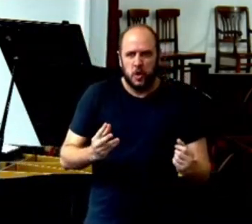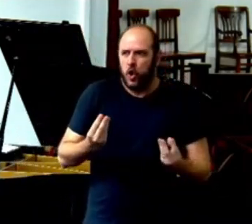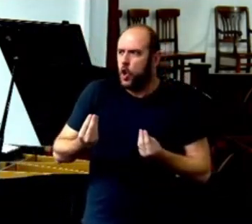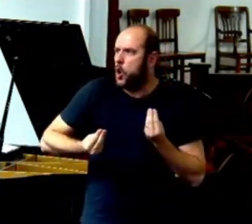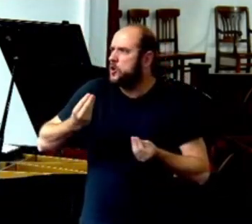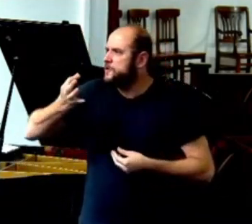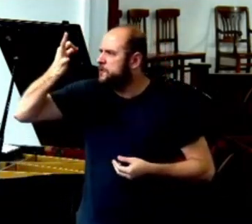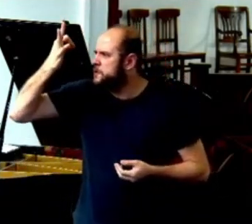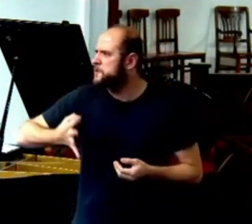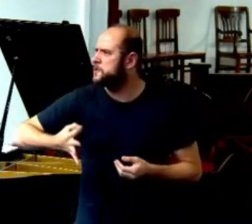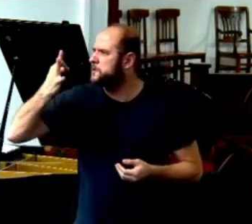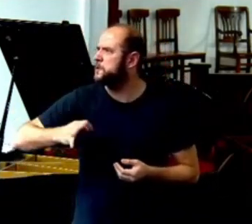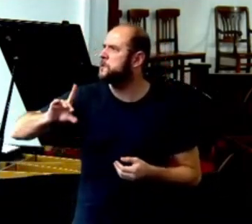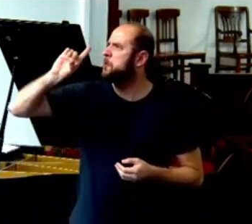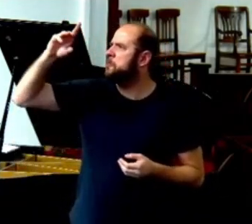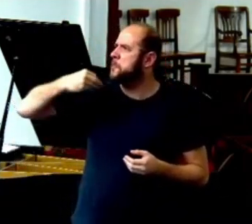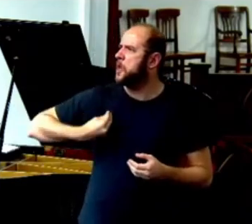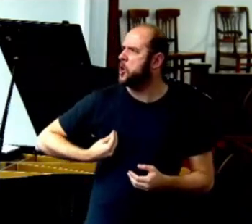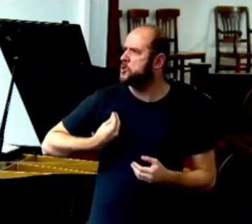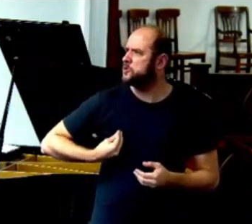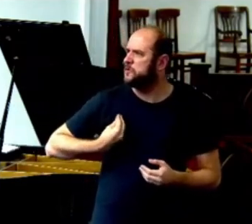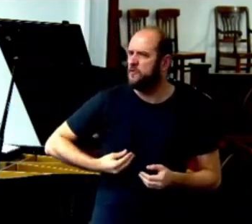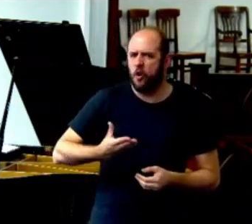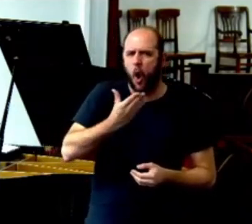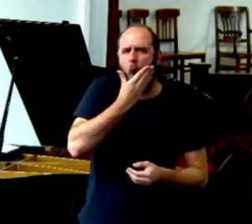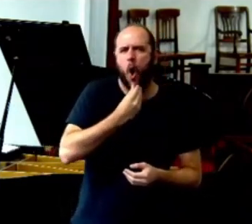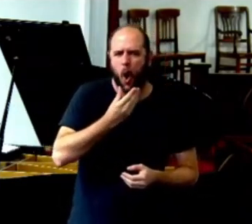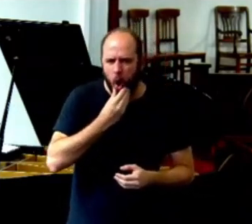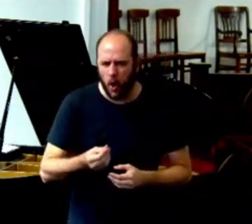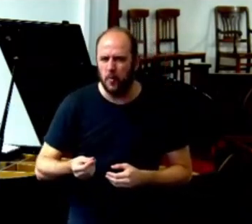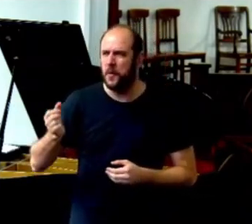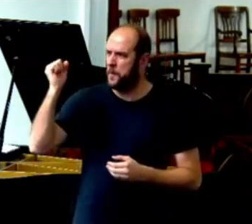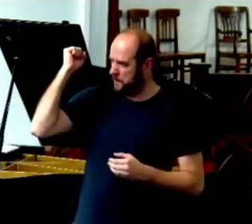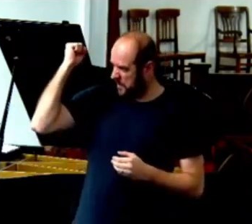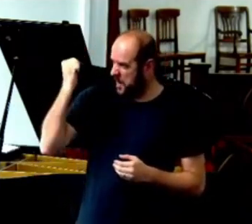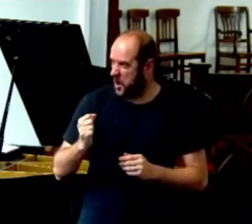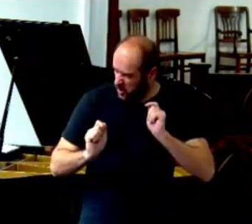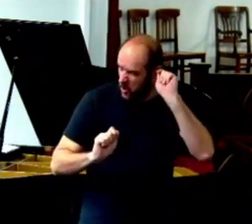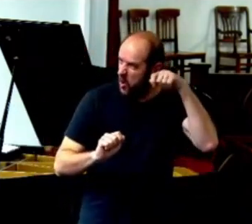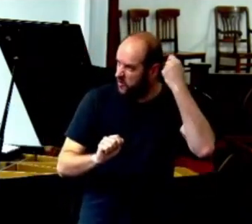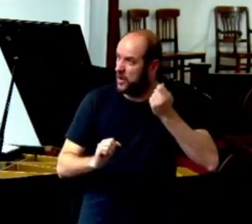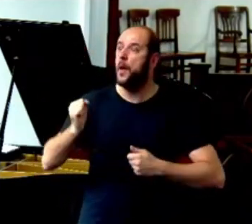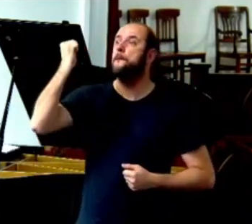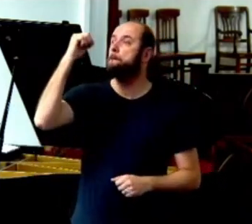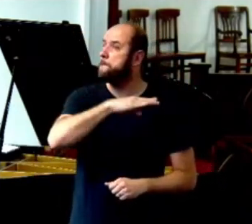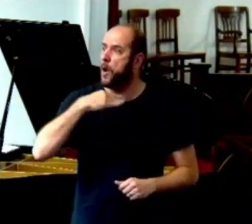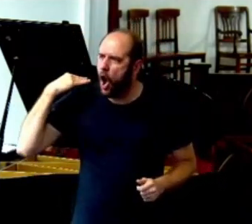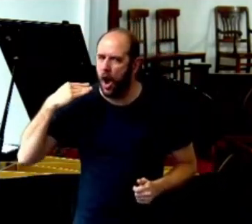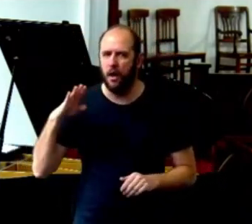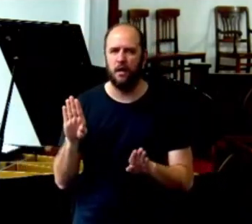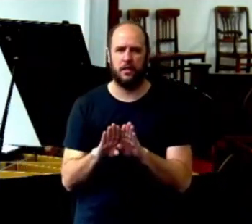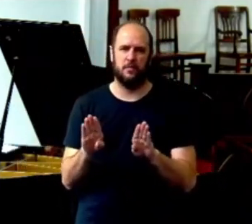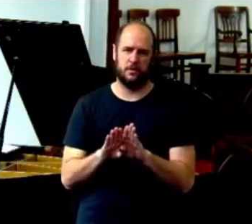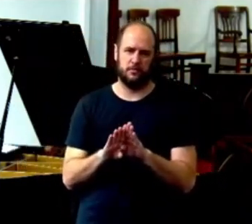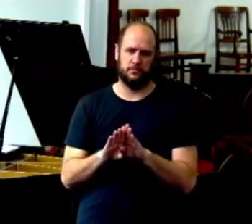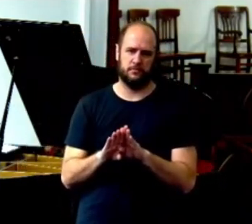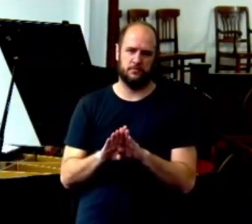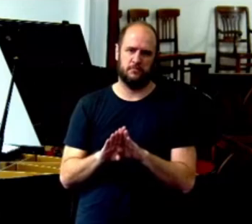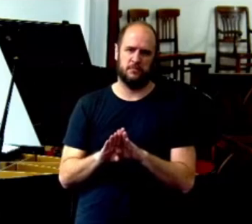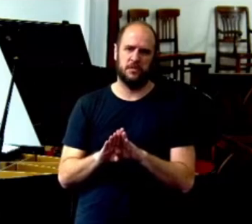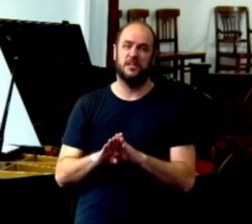Natã: tão certo como vive o Senhor, o homem que fez isso deve ser morto, e pela